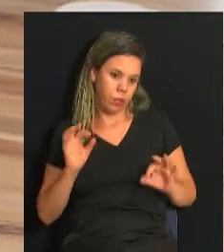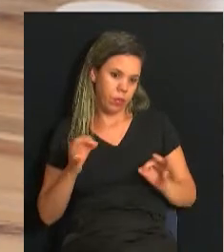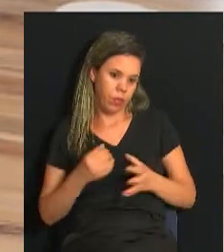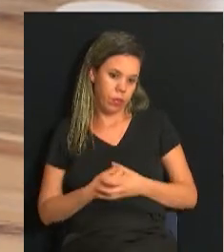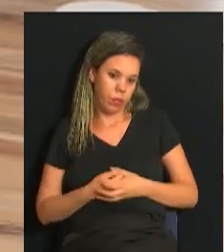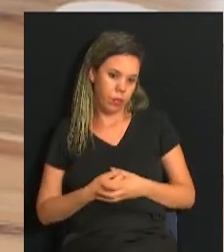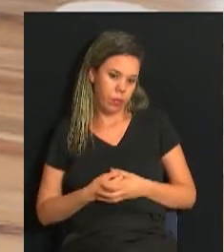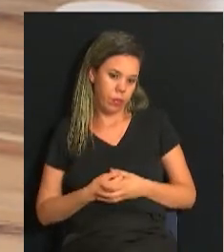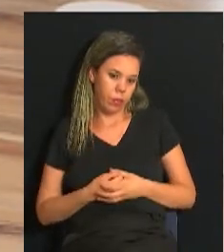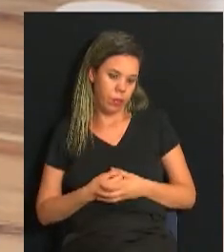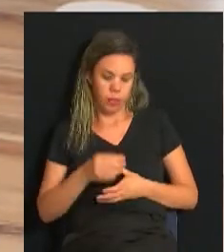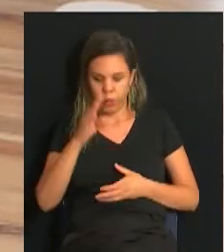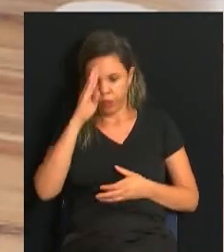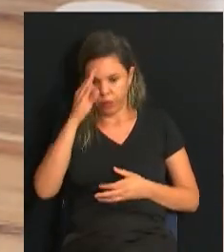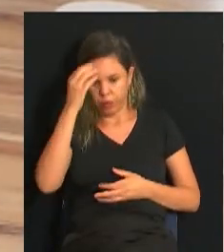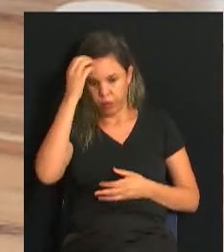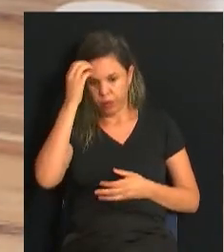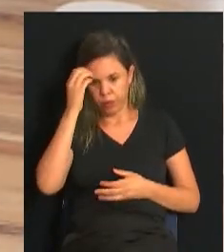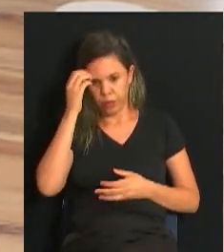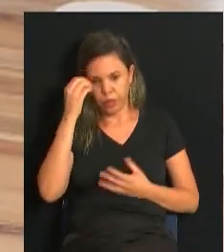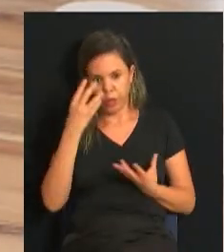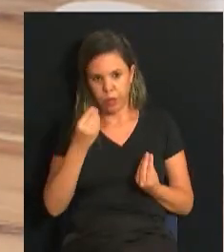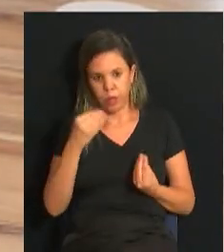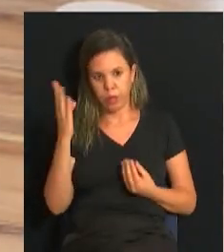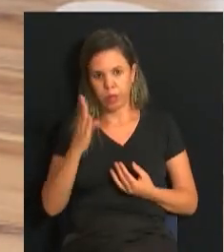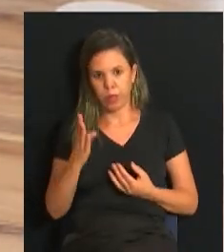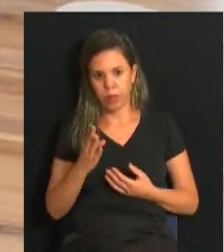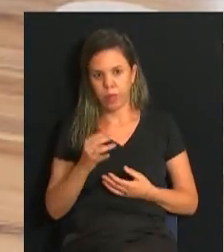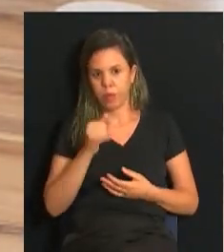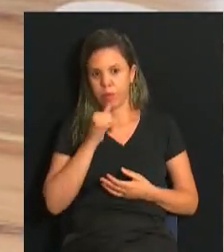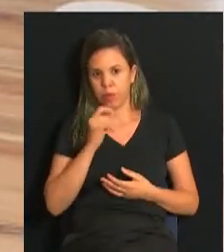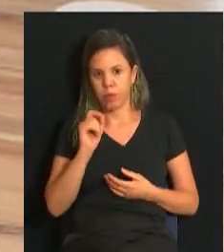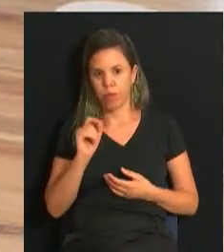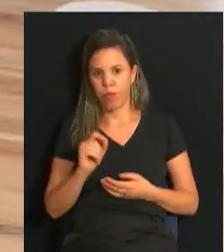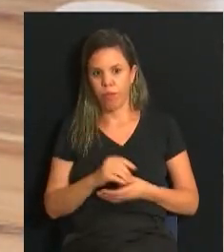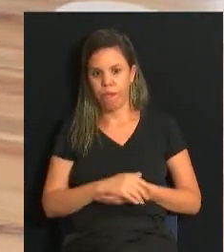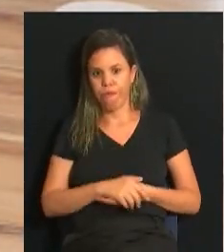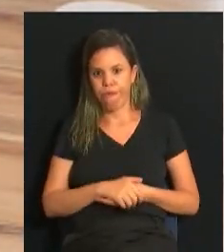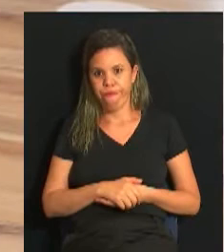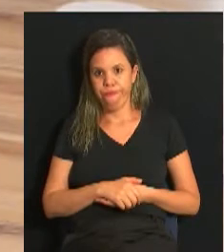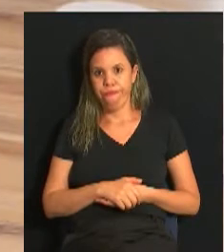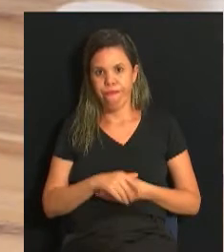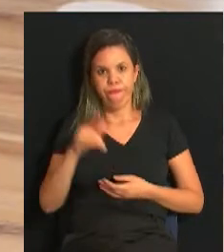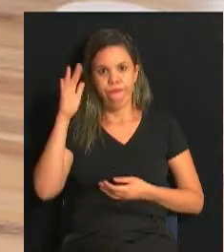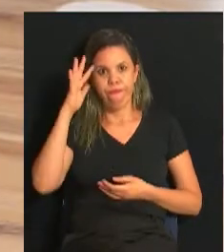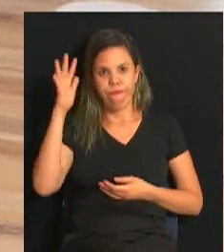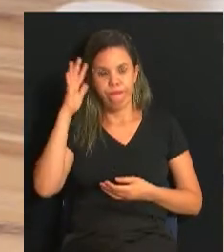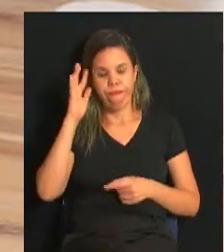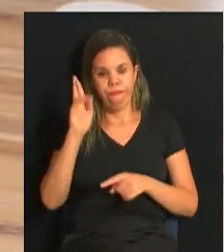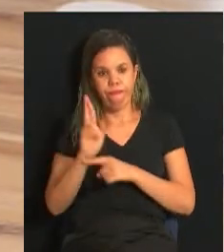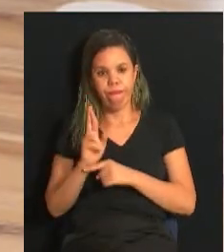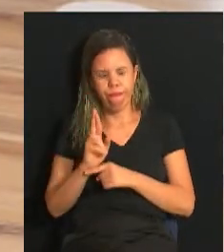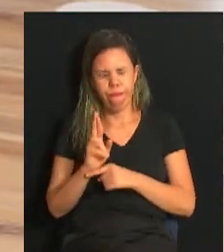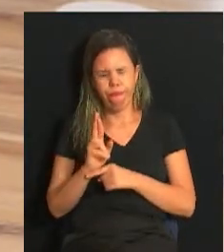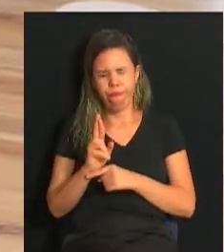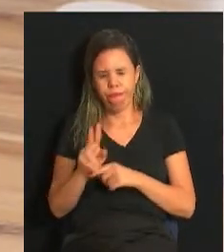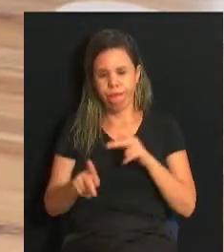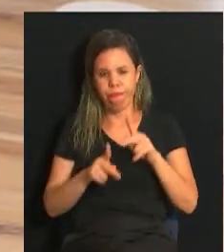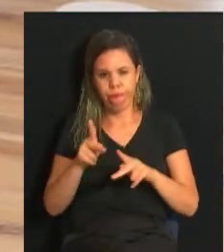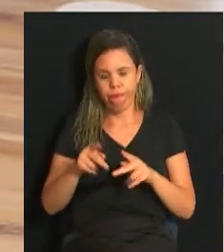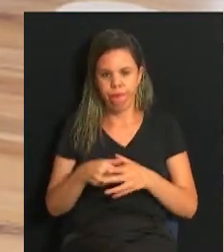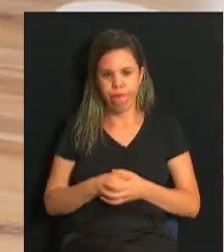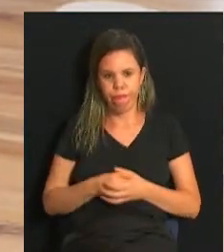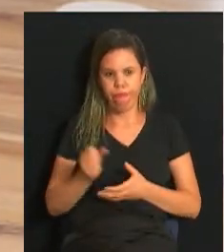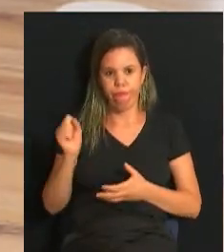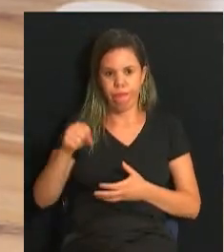está entre os principais do Brasil inclusive uma gripezinha referência para os outros são